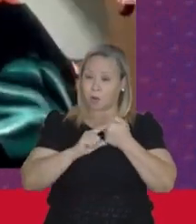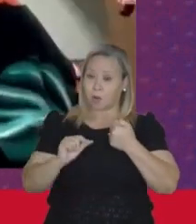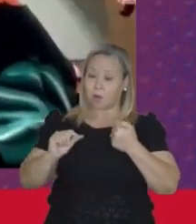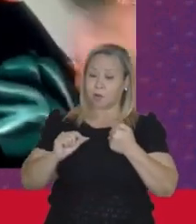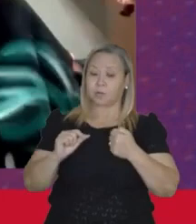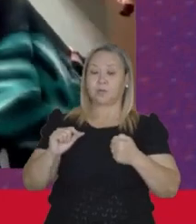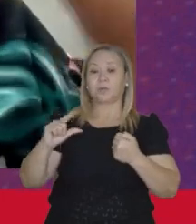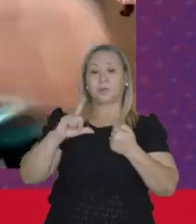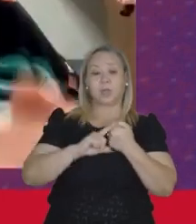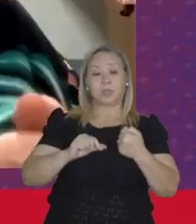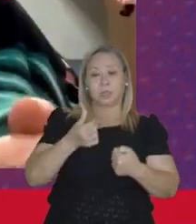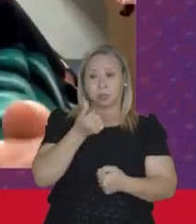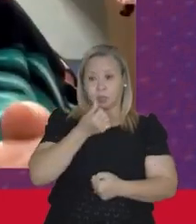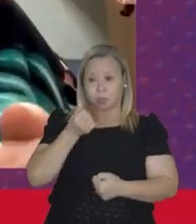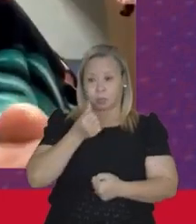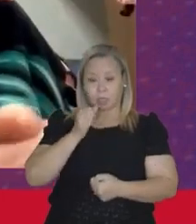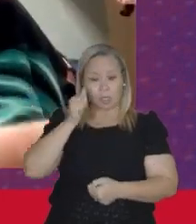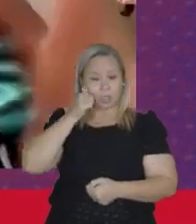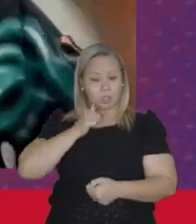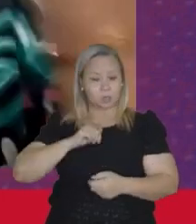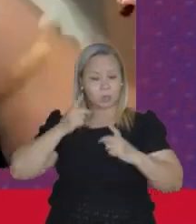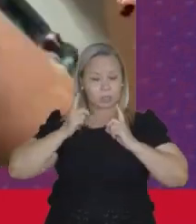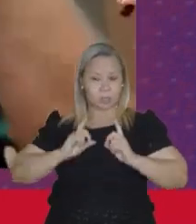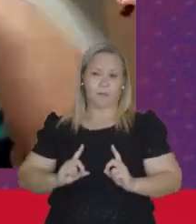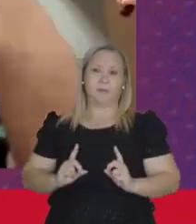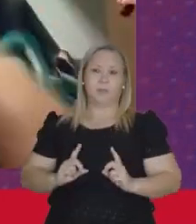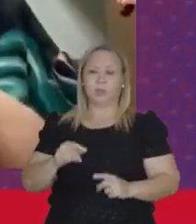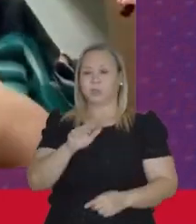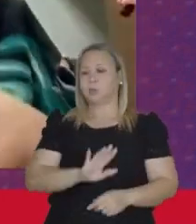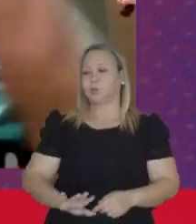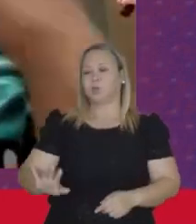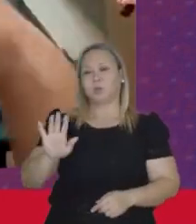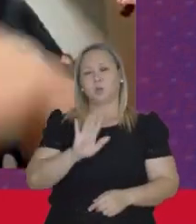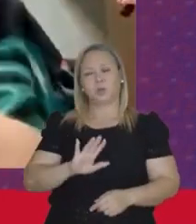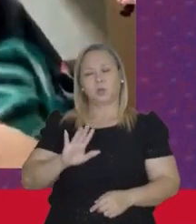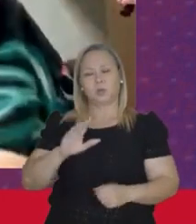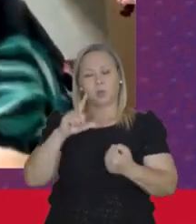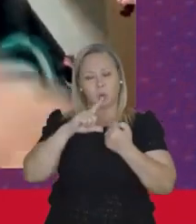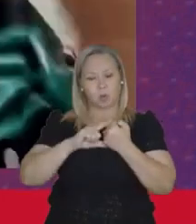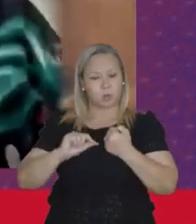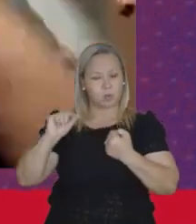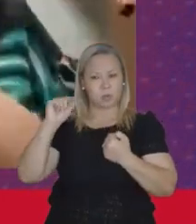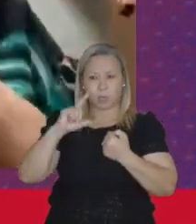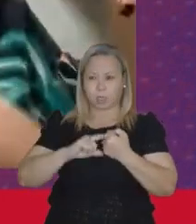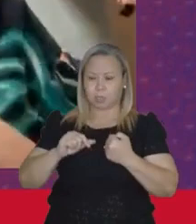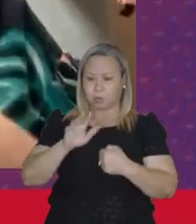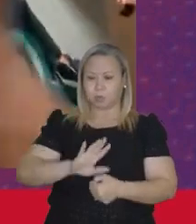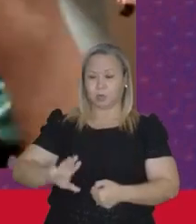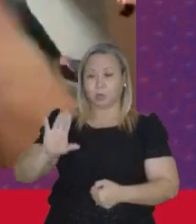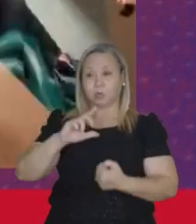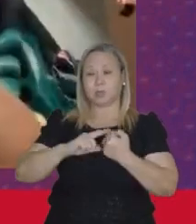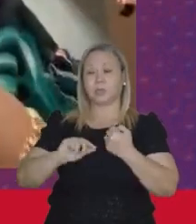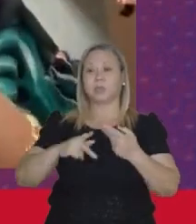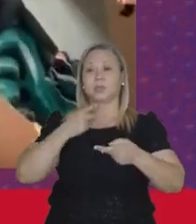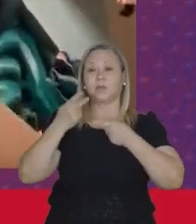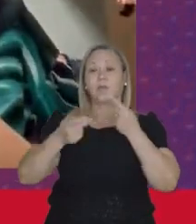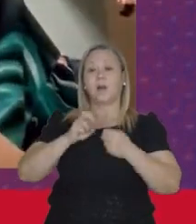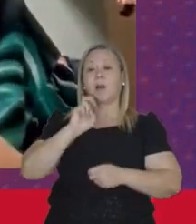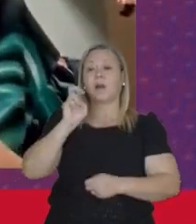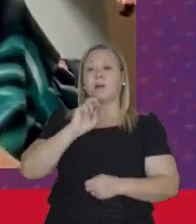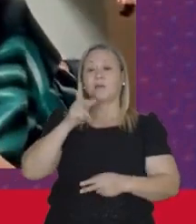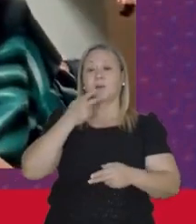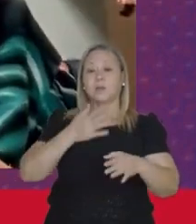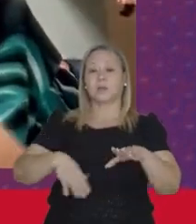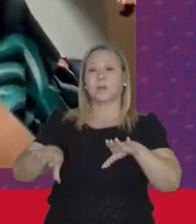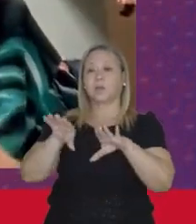artigo 6º de mulheres com deficiência, em todos os demais artigos, nos artigos que falam, no 5º que fala de